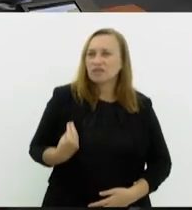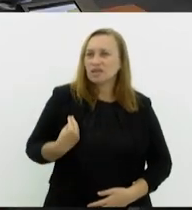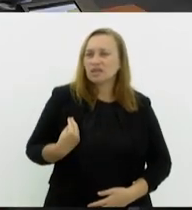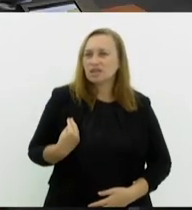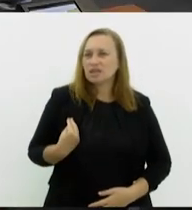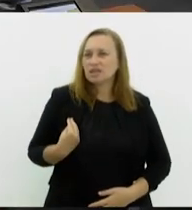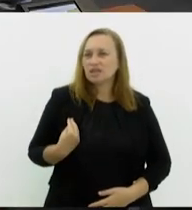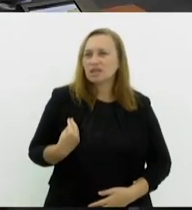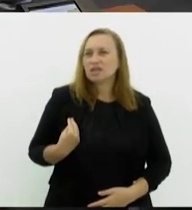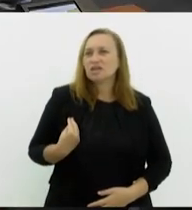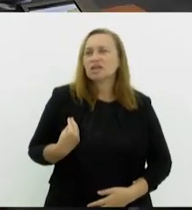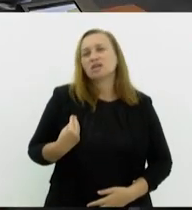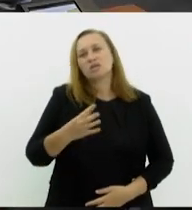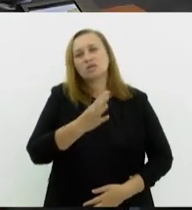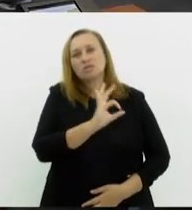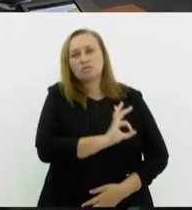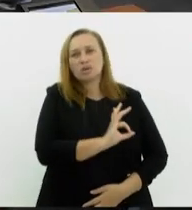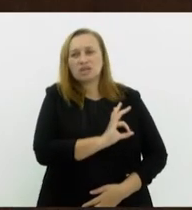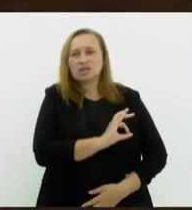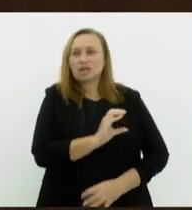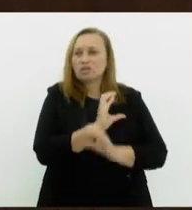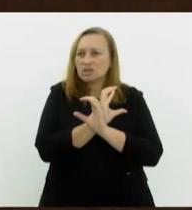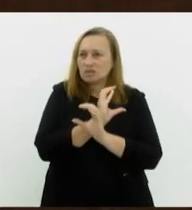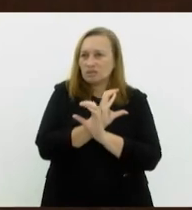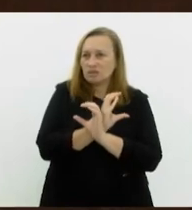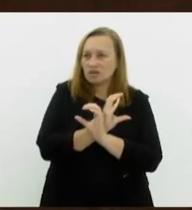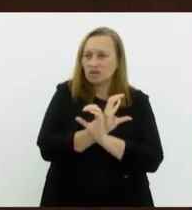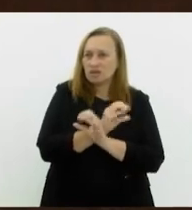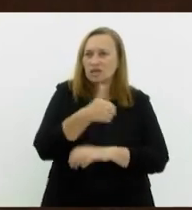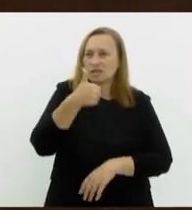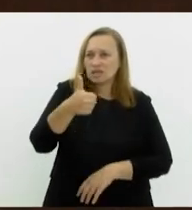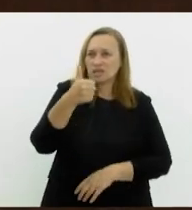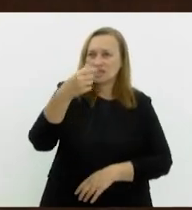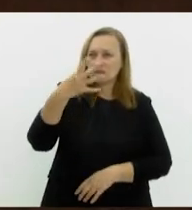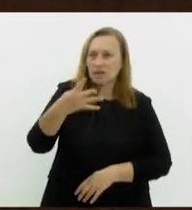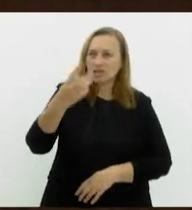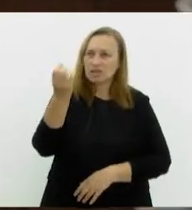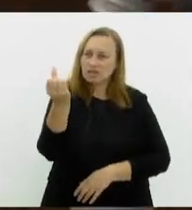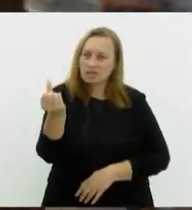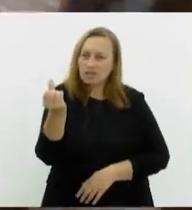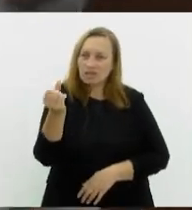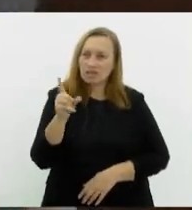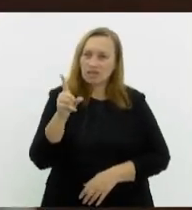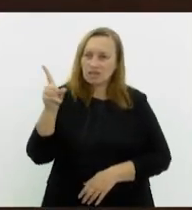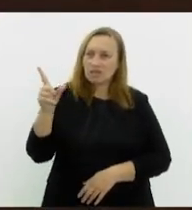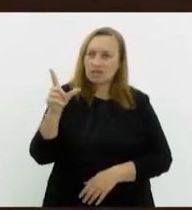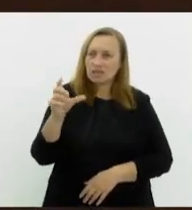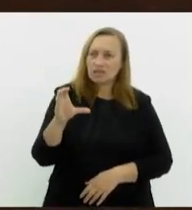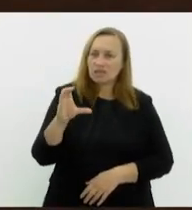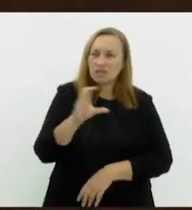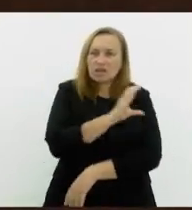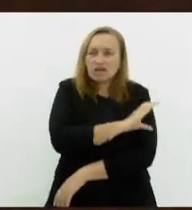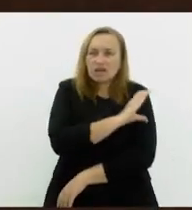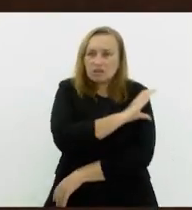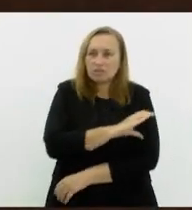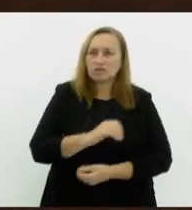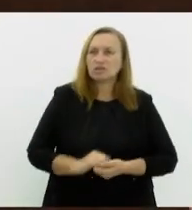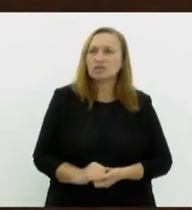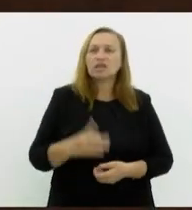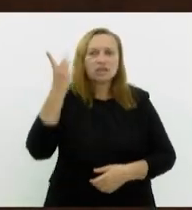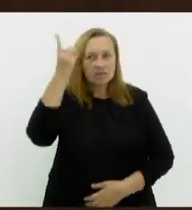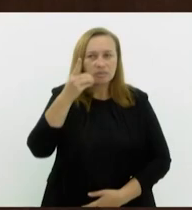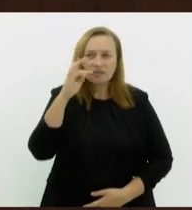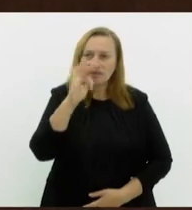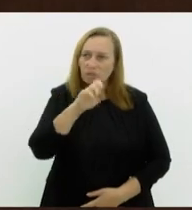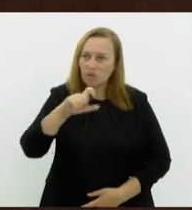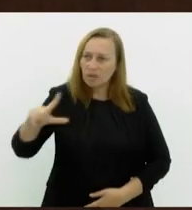aos nossos policiais civis da 146 DP, lá de Guarulhos, de Campos de Goitacazes. Deputado Felipe Pobel